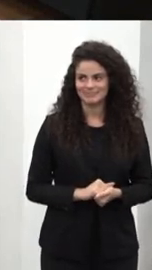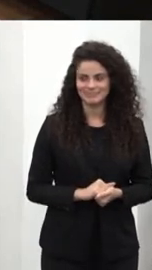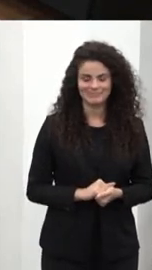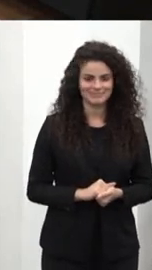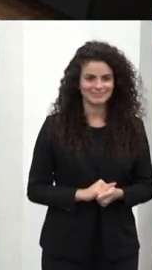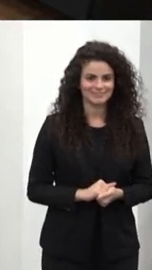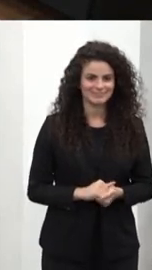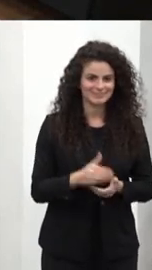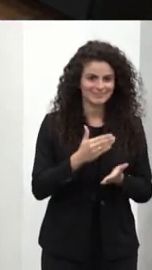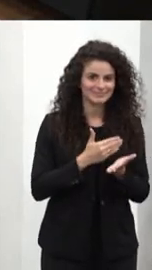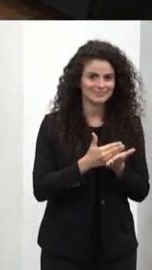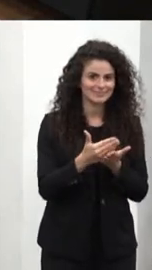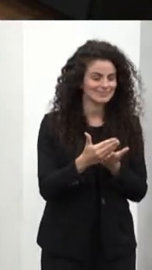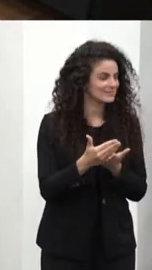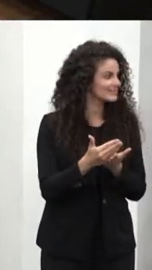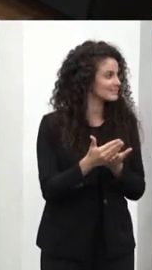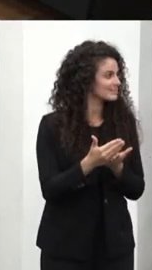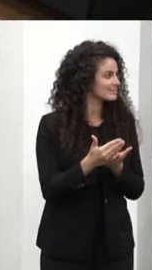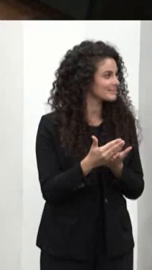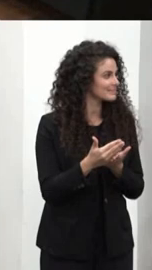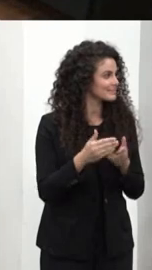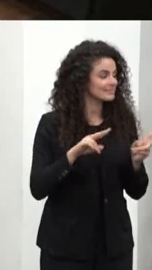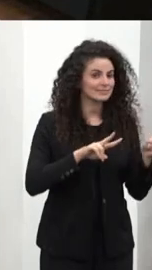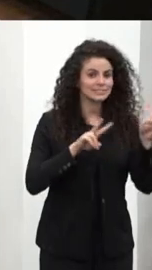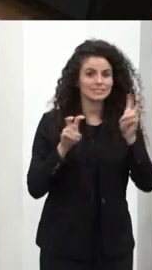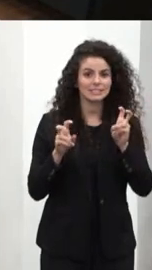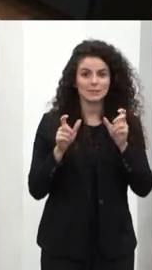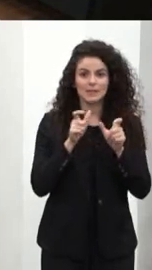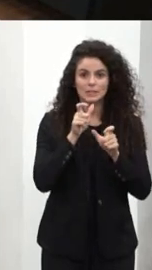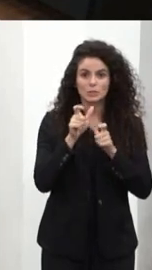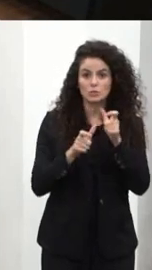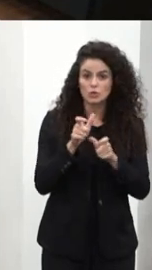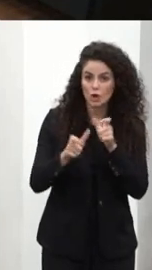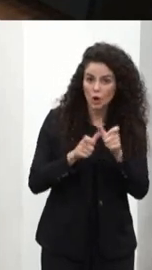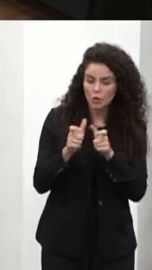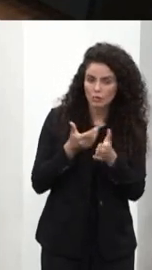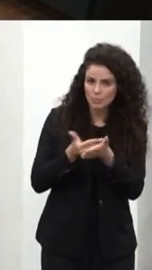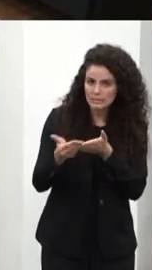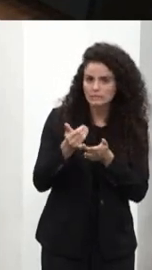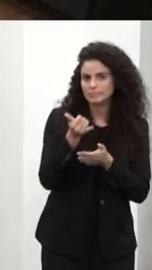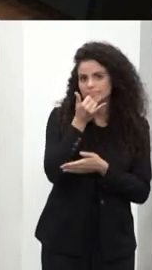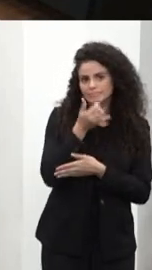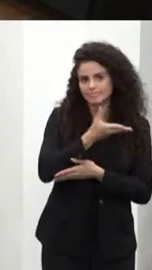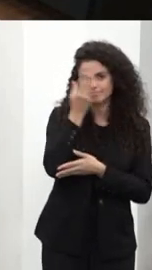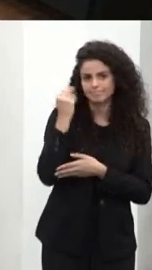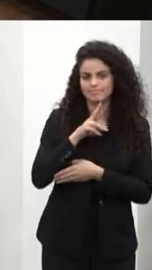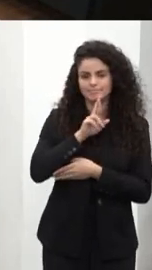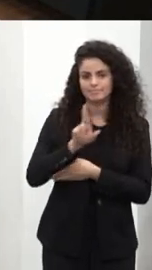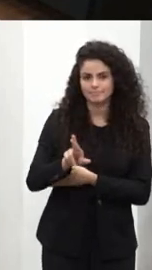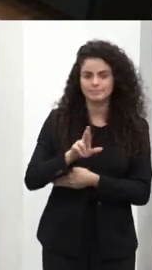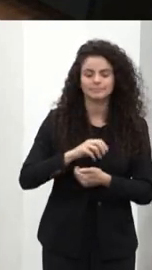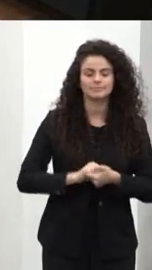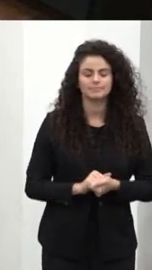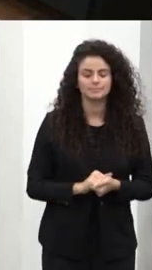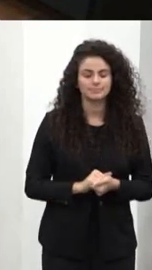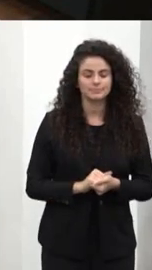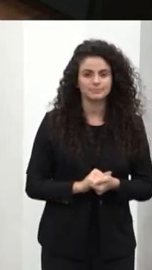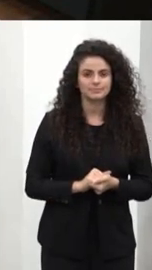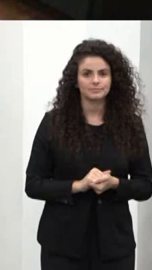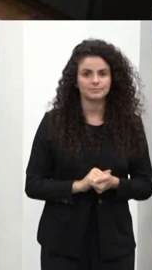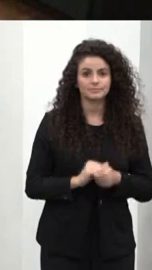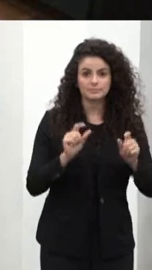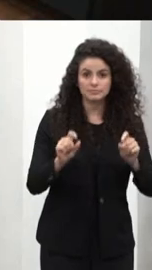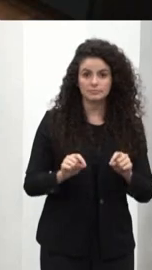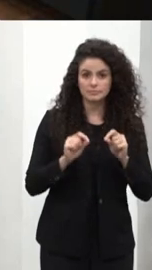eu começo Já que voltou o tema dos Games Eu tinha esquecido de falar antes Começa por aí que a ideia é que eles